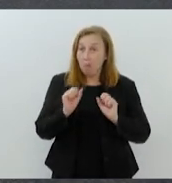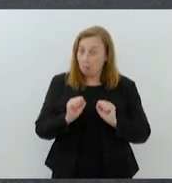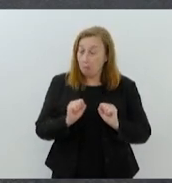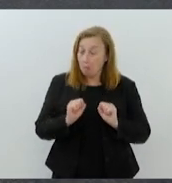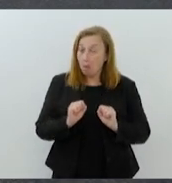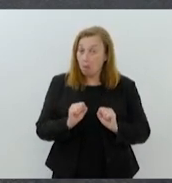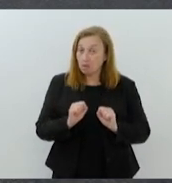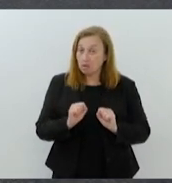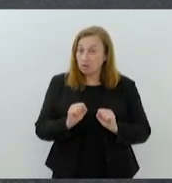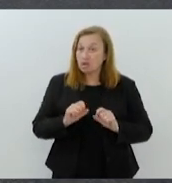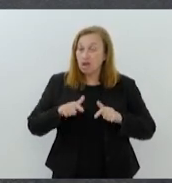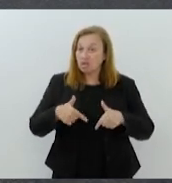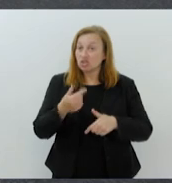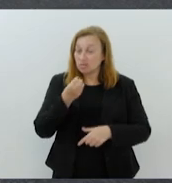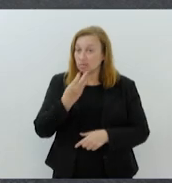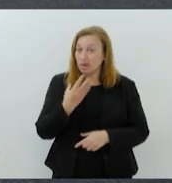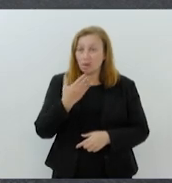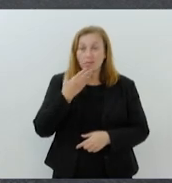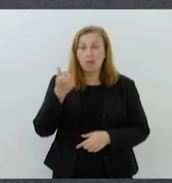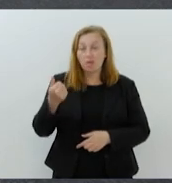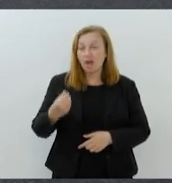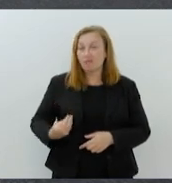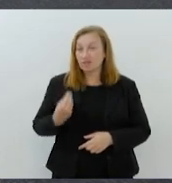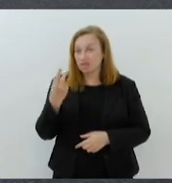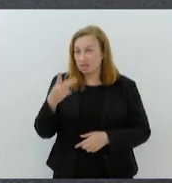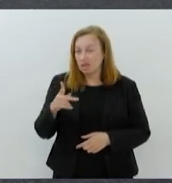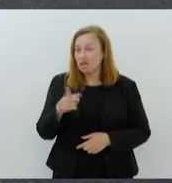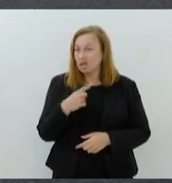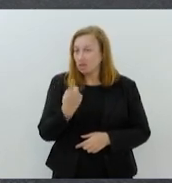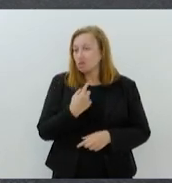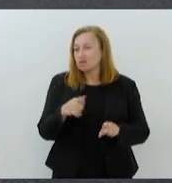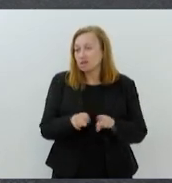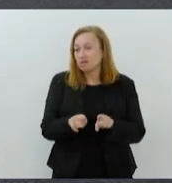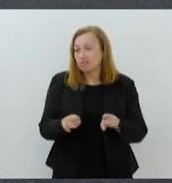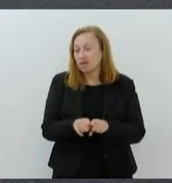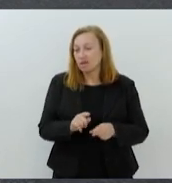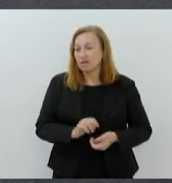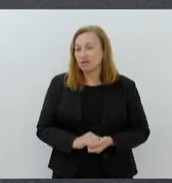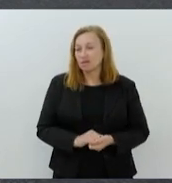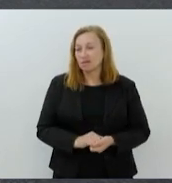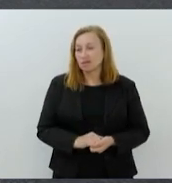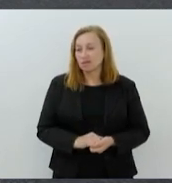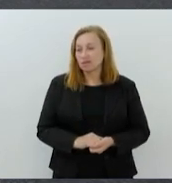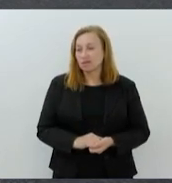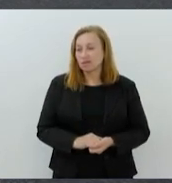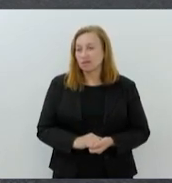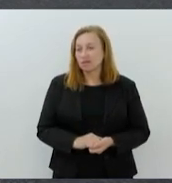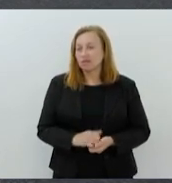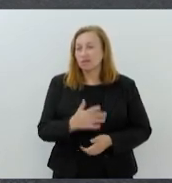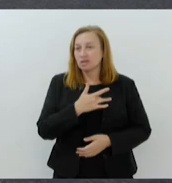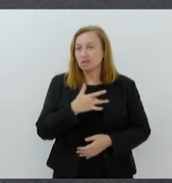surtir efeito de melhorar a vida deles e, portanto, a nossa. Isso pode significar alimento mais saudável e mais